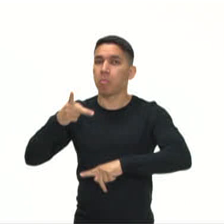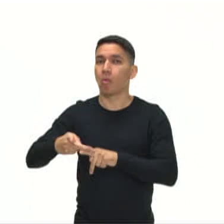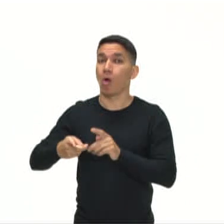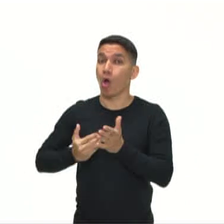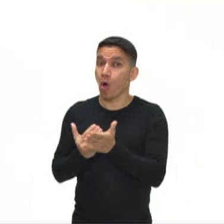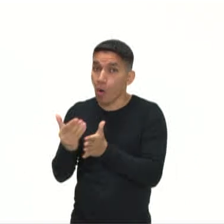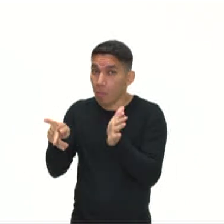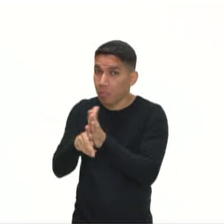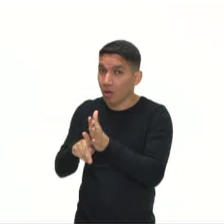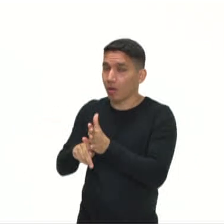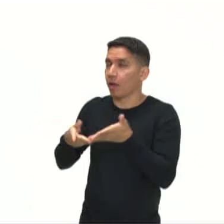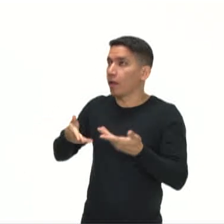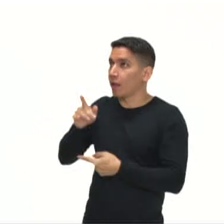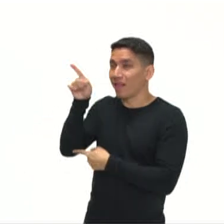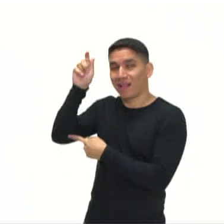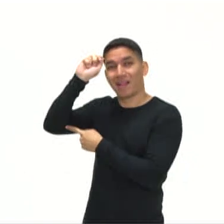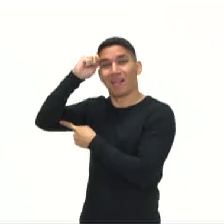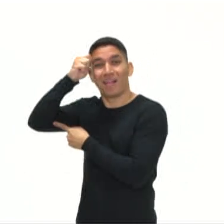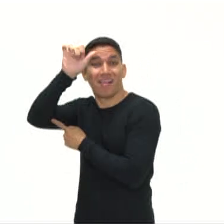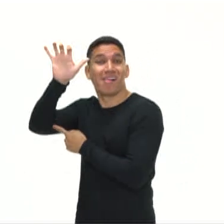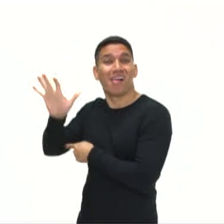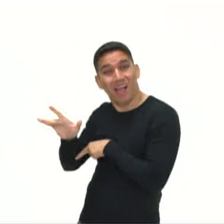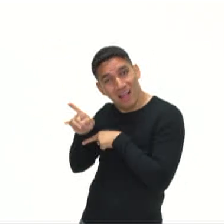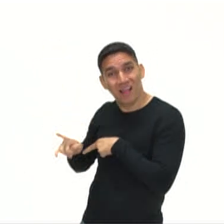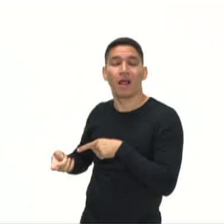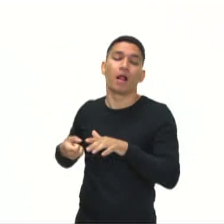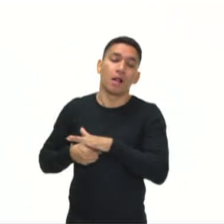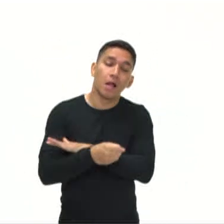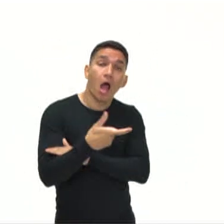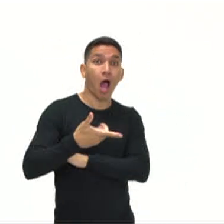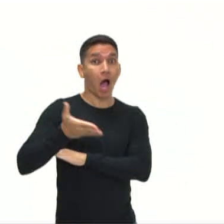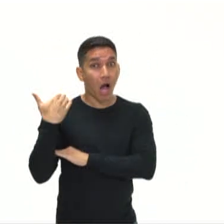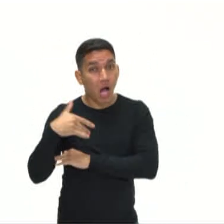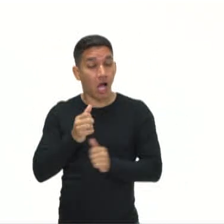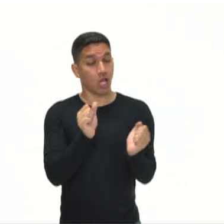antes estavam submetidas ao trabalho compulsório e